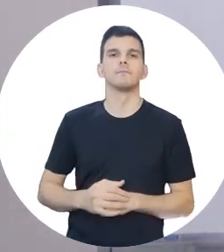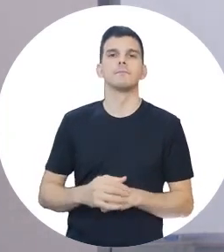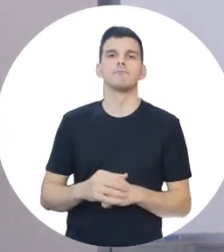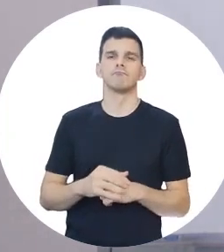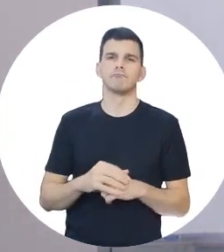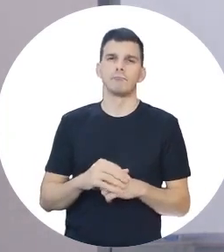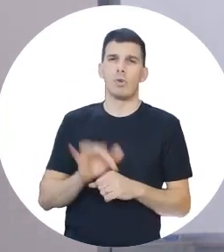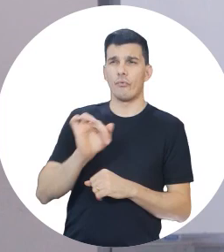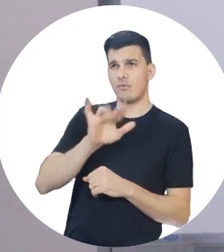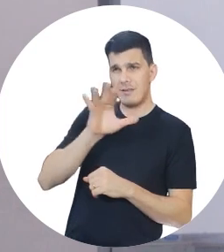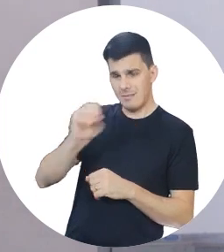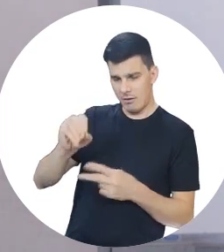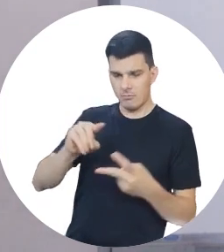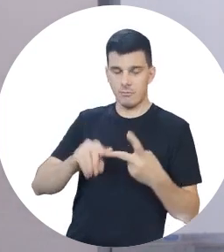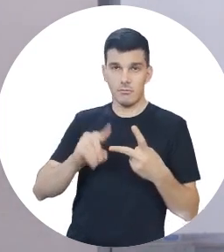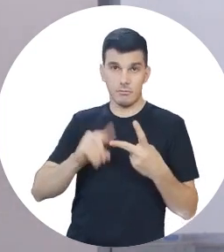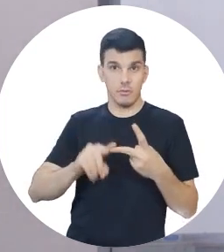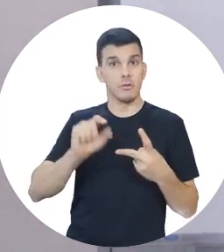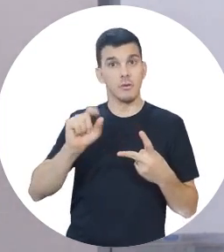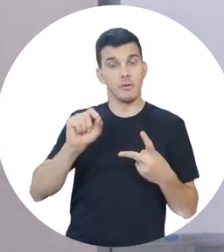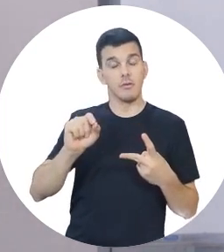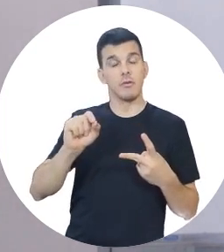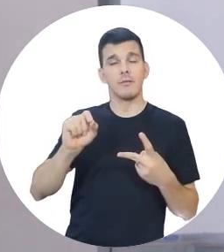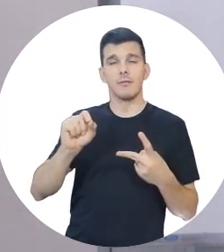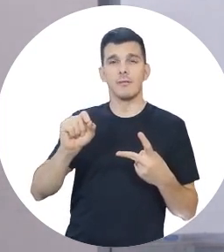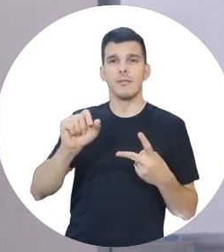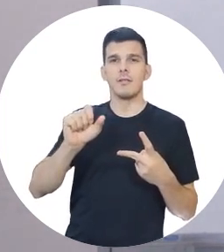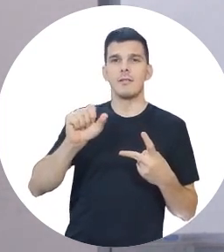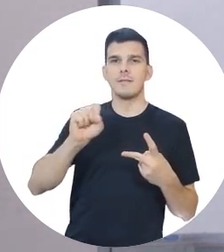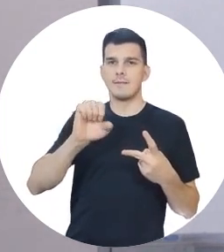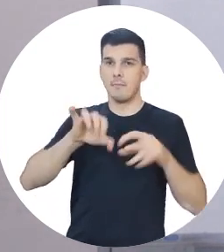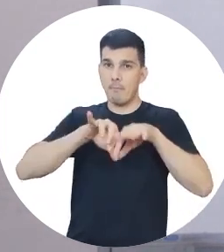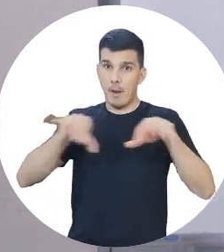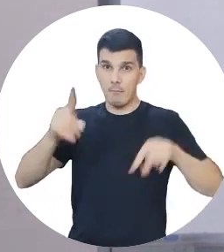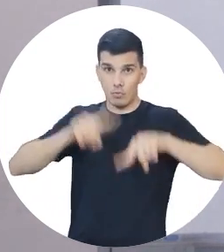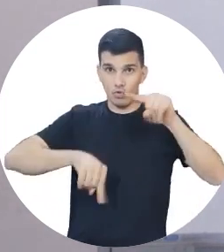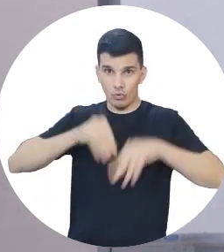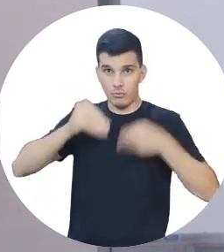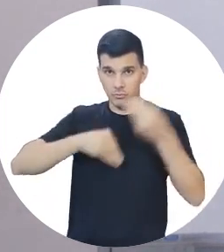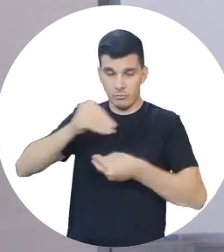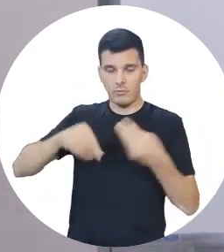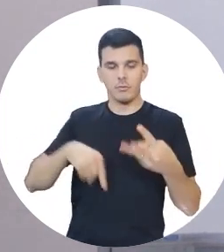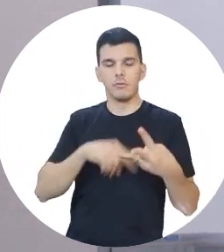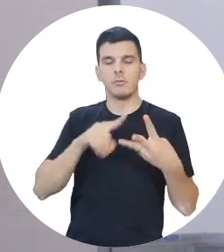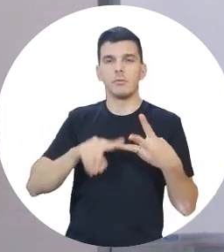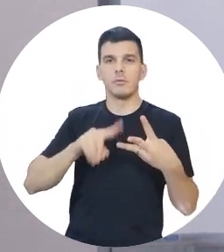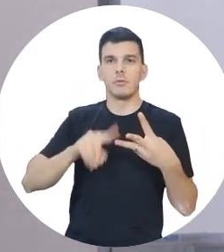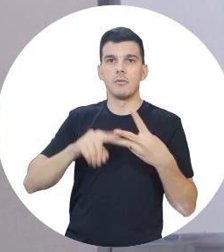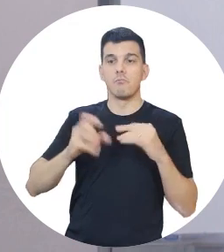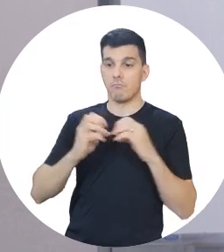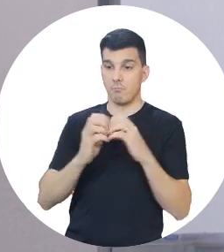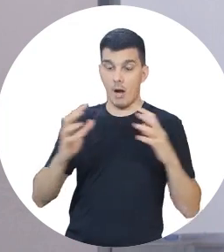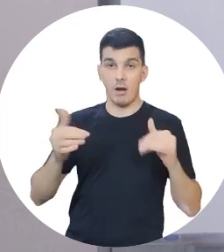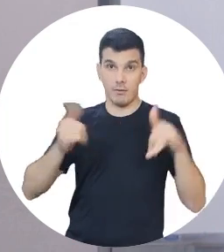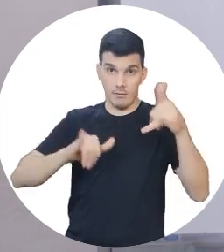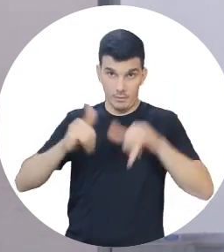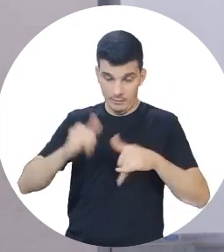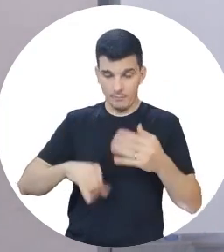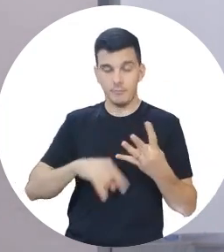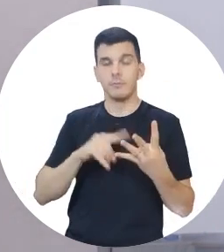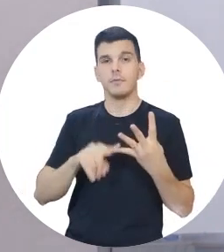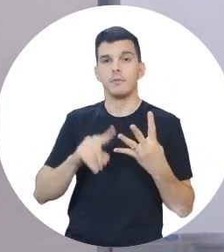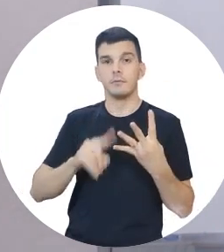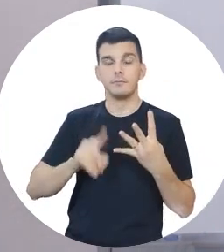primeiro ano. Questões de funções inorgânicas, questões associadas às separações de mistura, questões associadas a